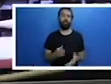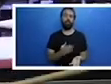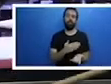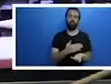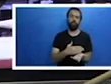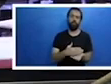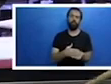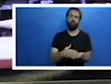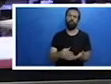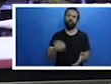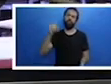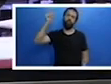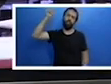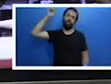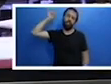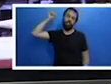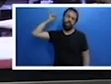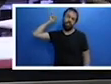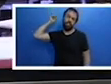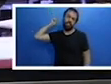Jogos Olímpicos, lá em